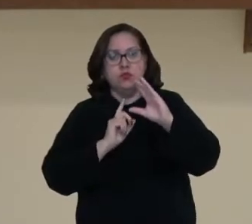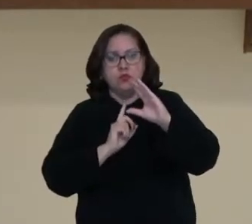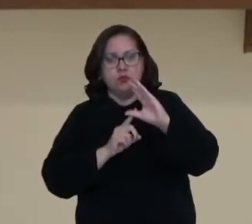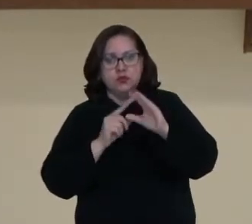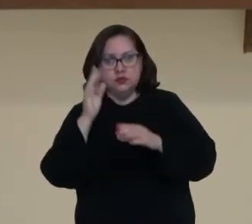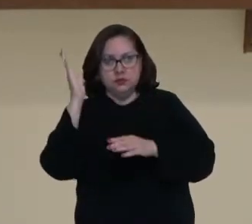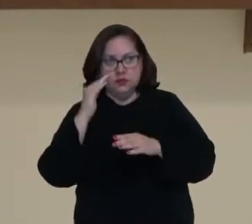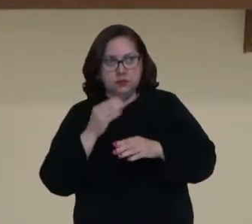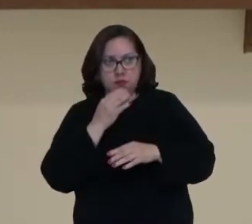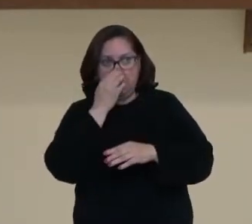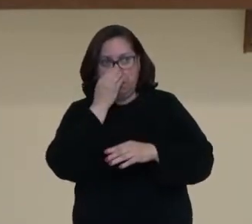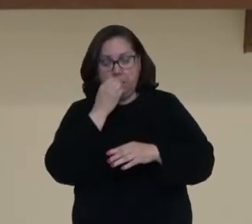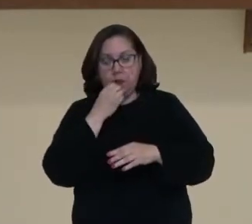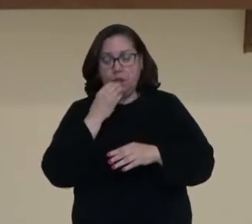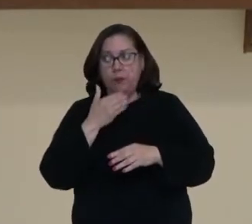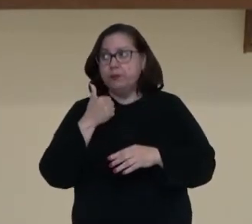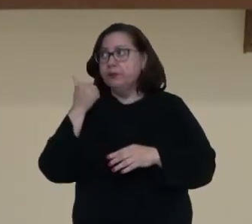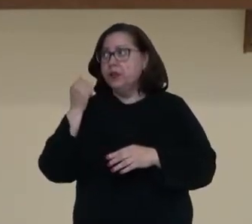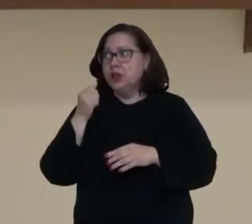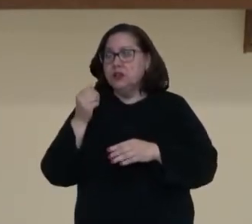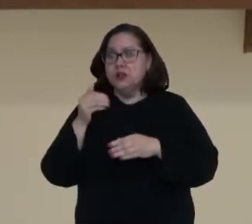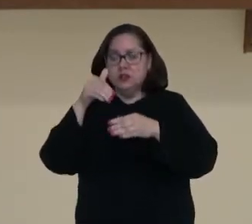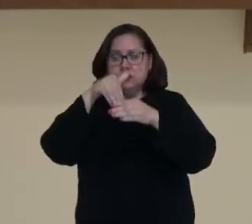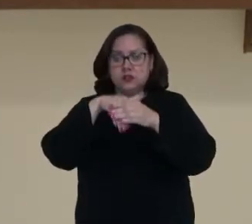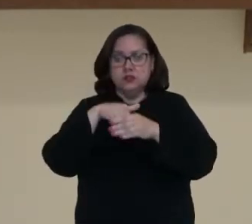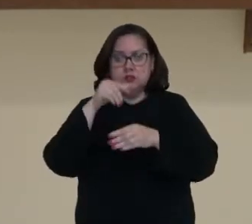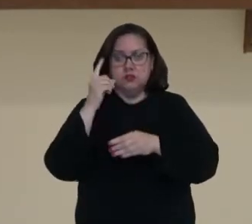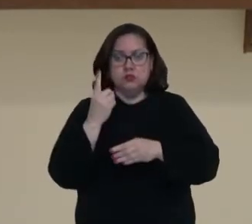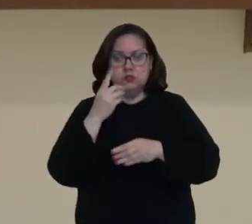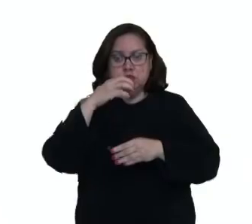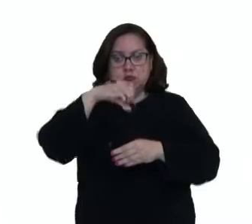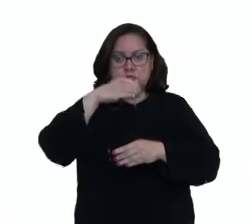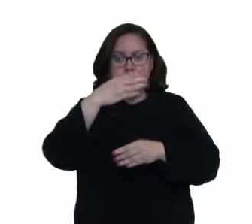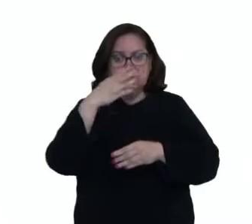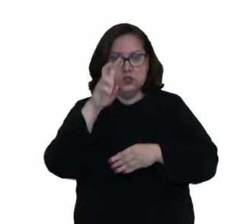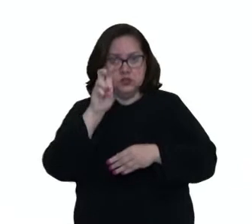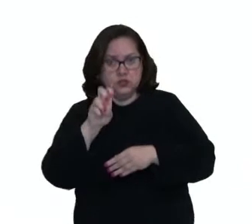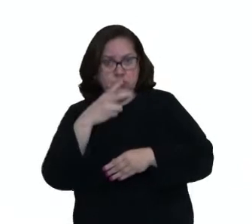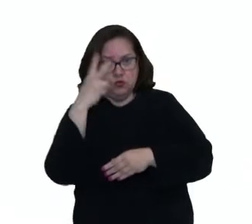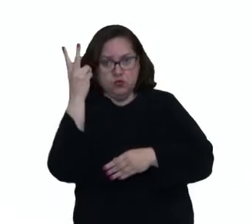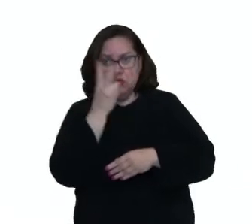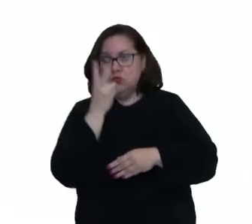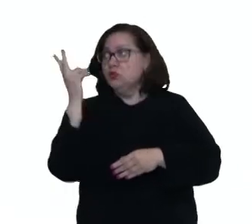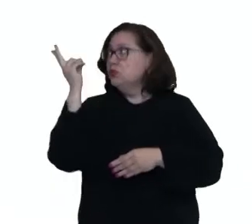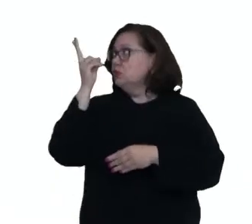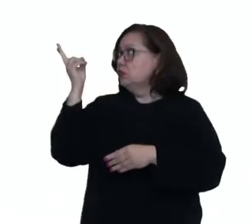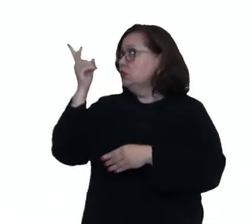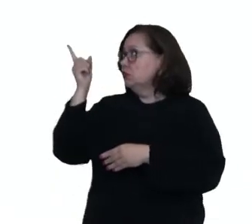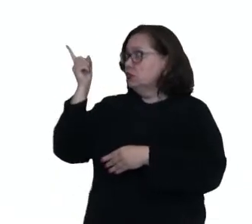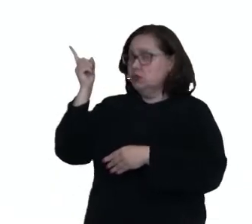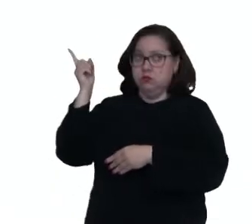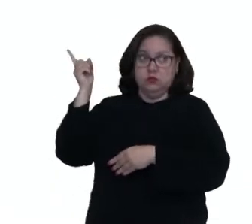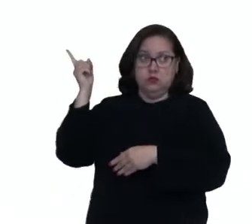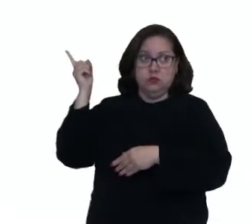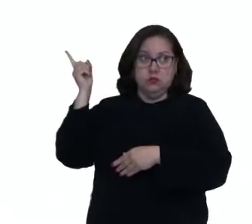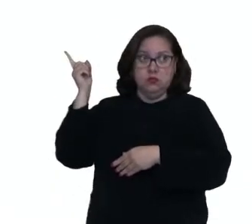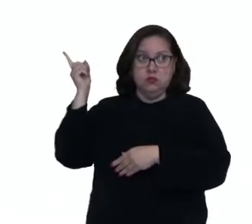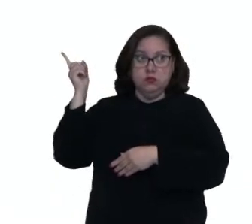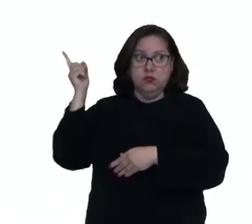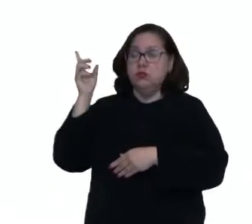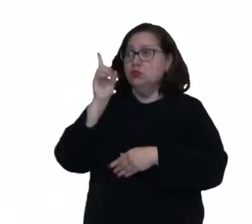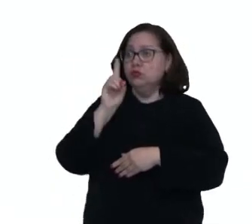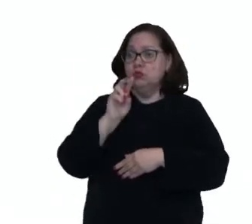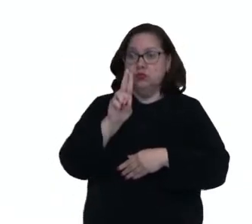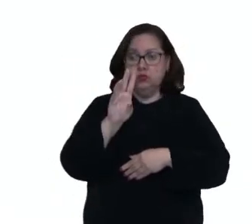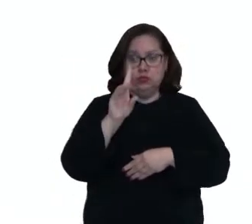Brasileiro. Bom, as eleições de 1945, os dois principais candidatos na eleição foram Eurico Gaspar